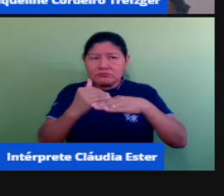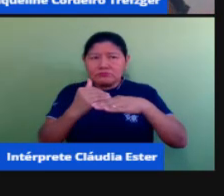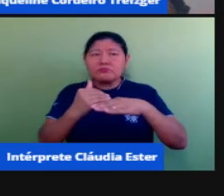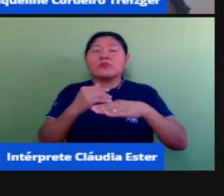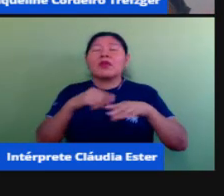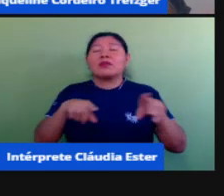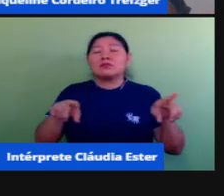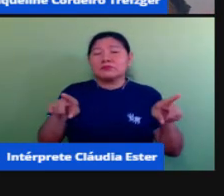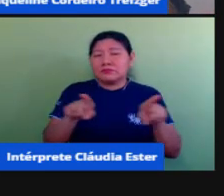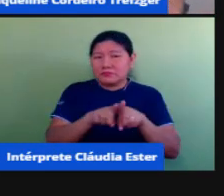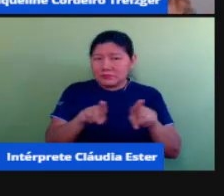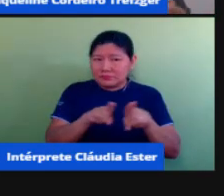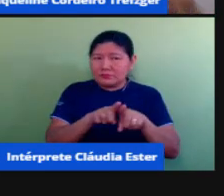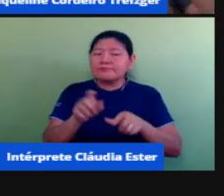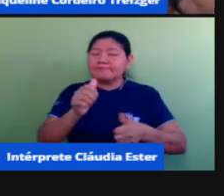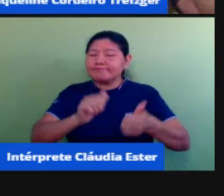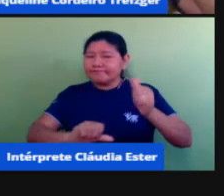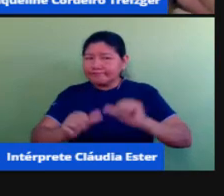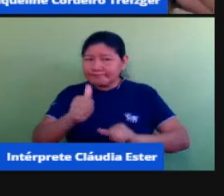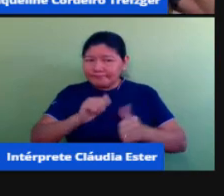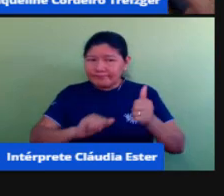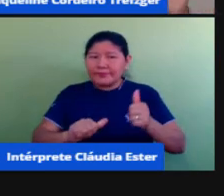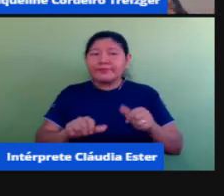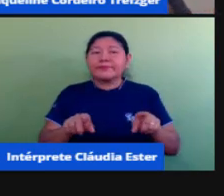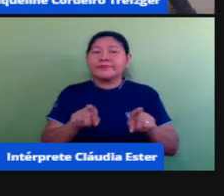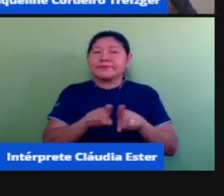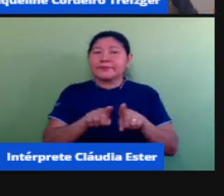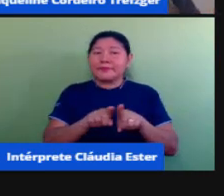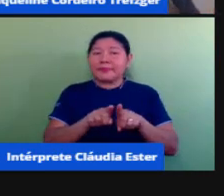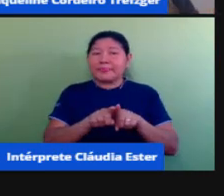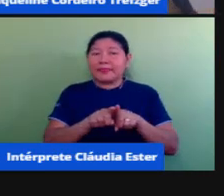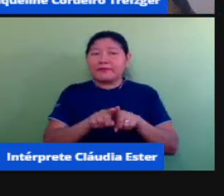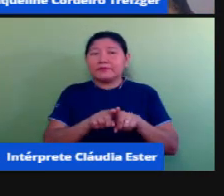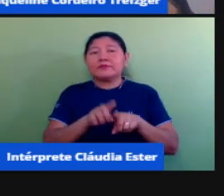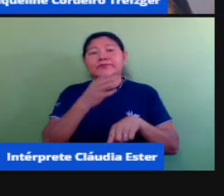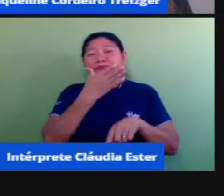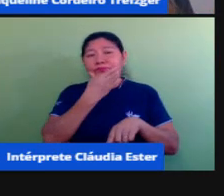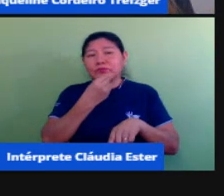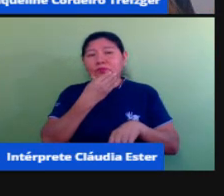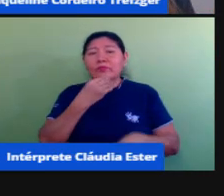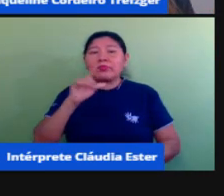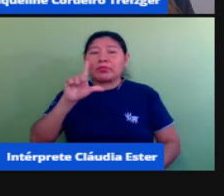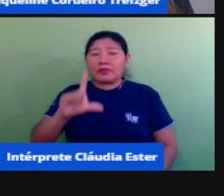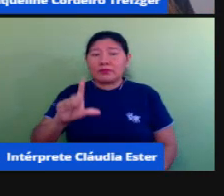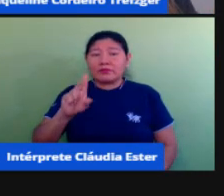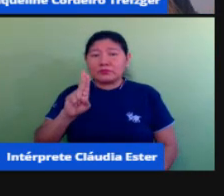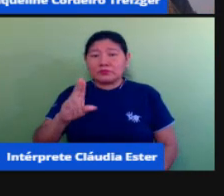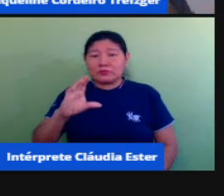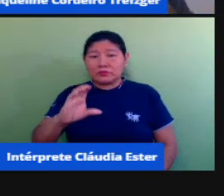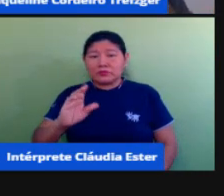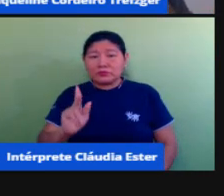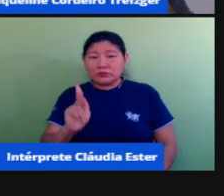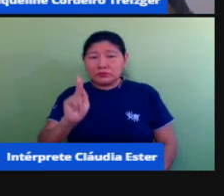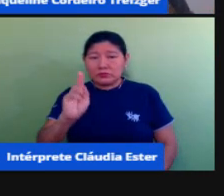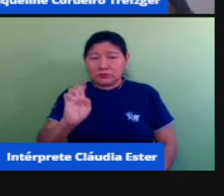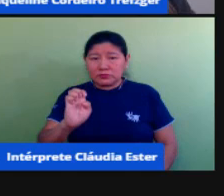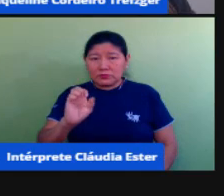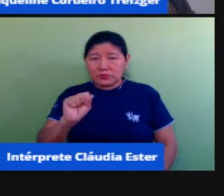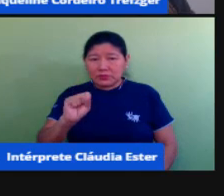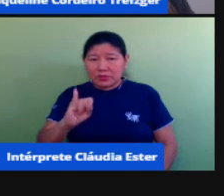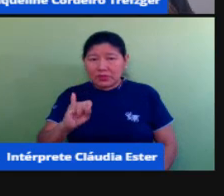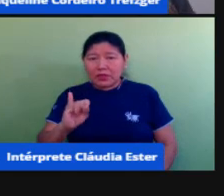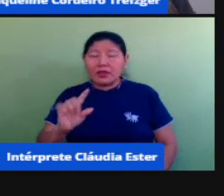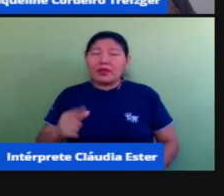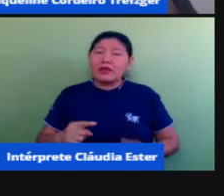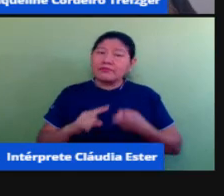avaliados, mas eu apresento também que dentro do que Lucchesi fala, ele traz duas perspectivas. A primeira se refere ao instrumento